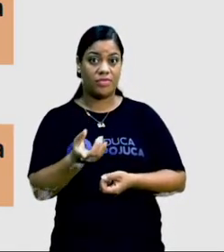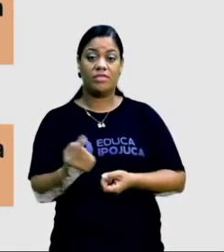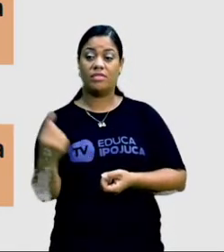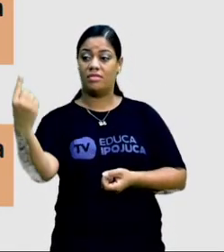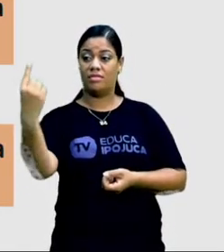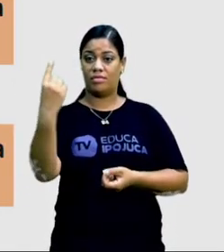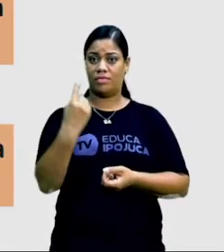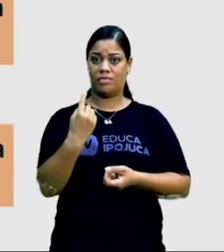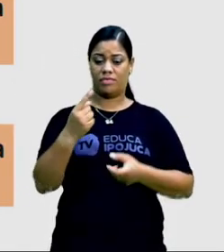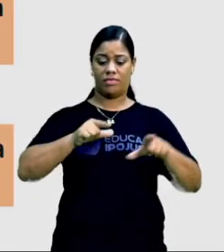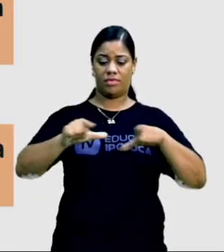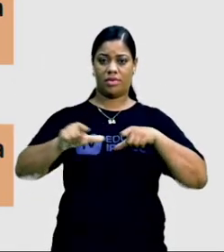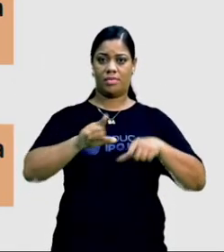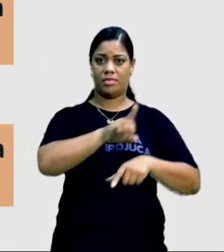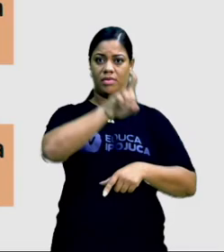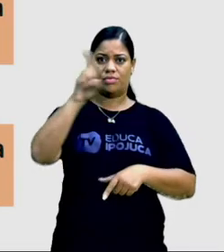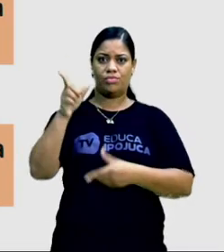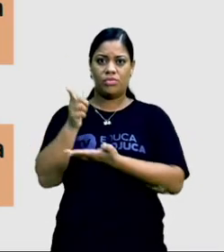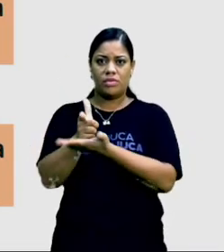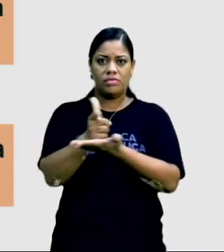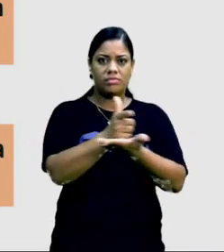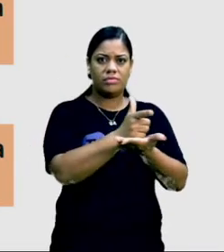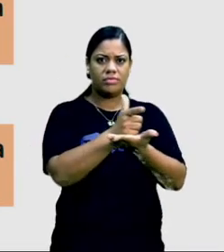veio trabalhar no dia do assalto.